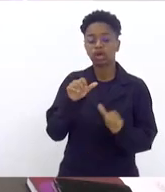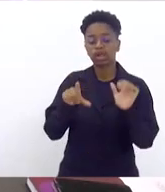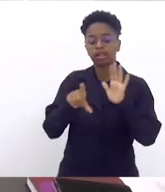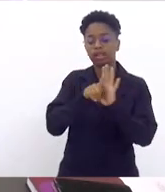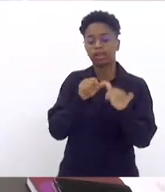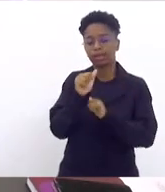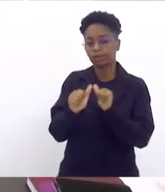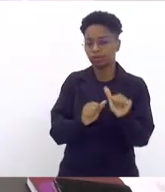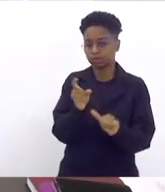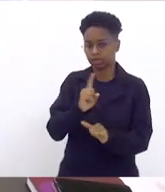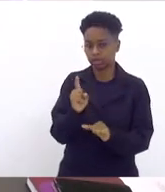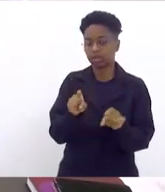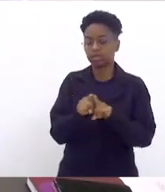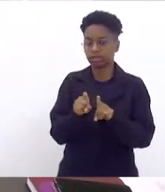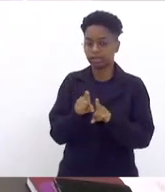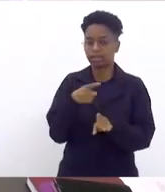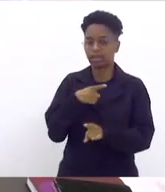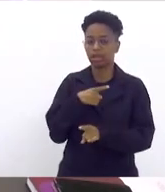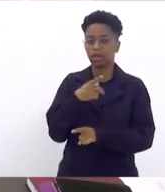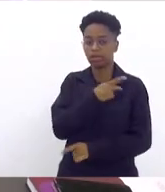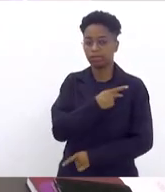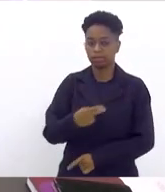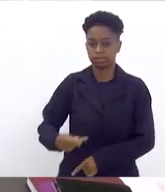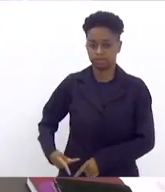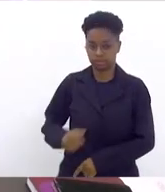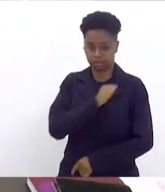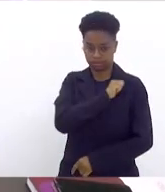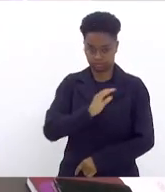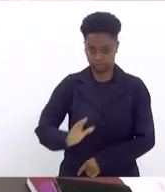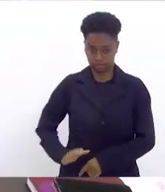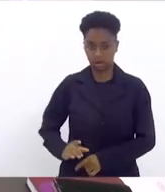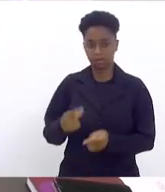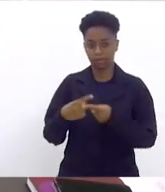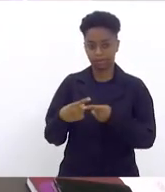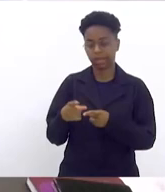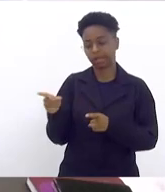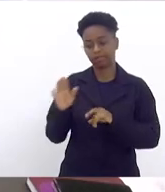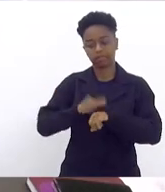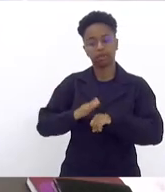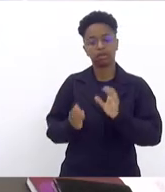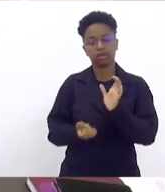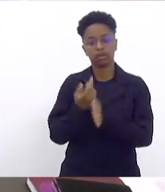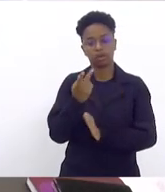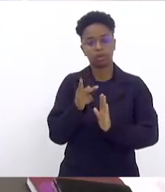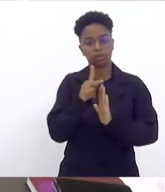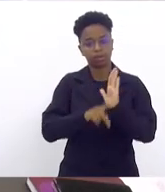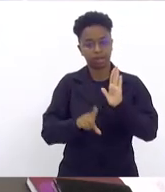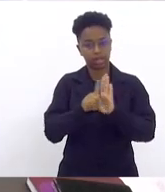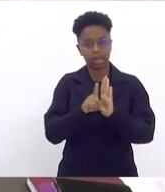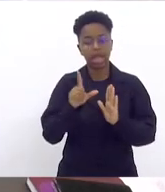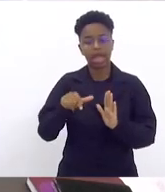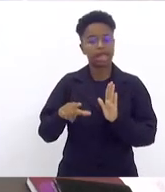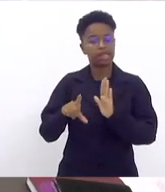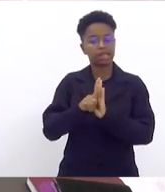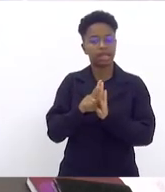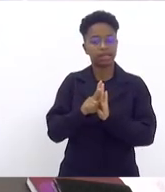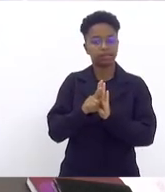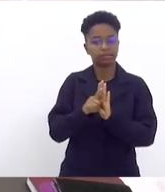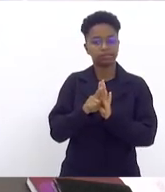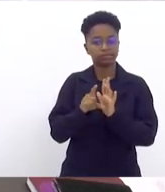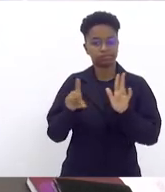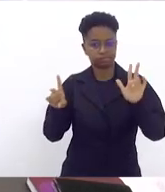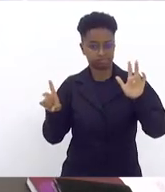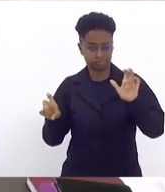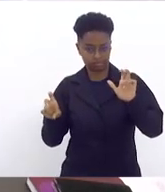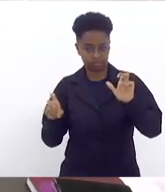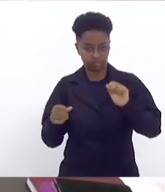aqui a iniciativa do presidente Siciliano, que através de um PL de sua autoria foi convertido em lei, que é a lei citada, inclusive, na lei do deputado